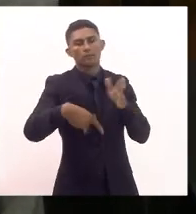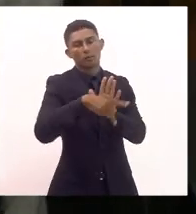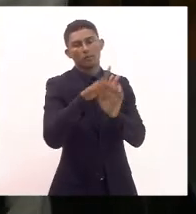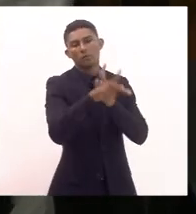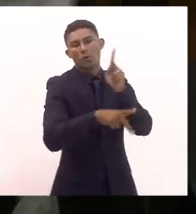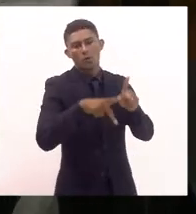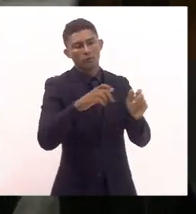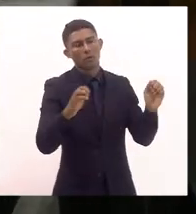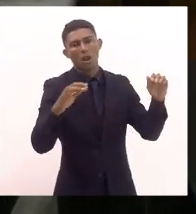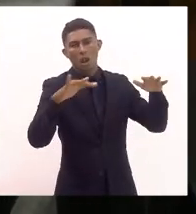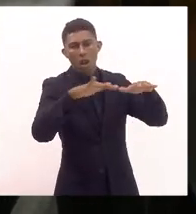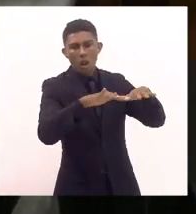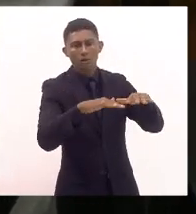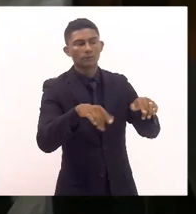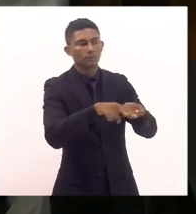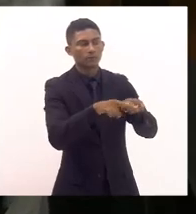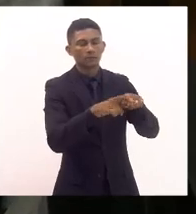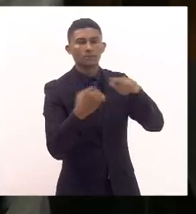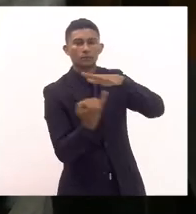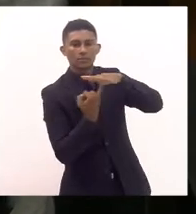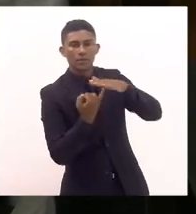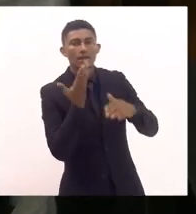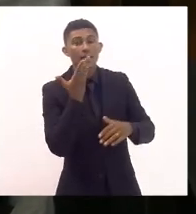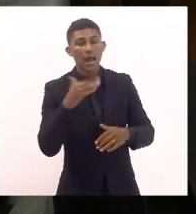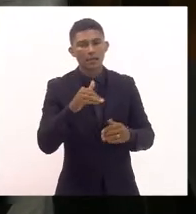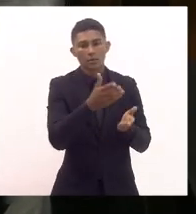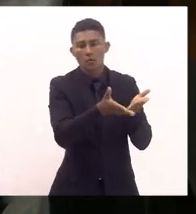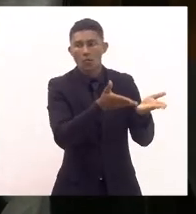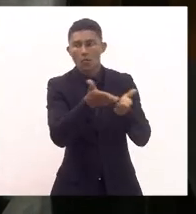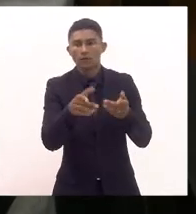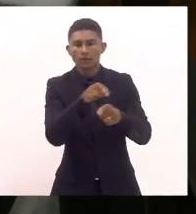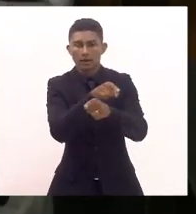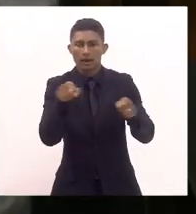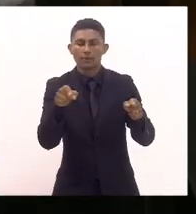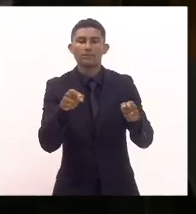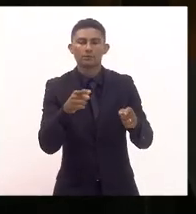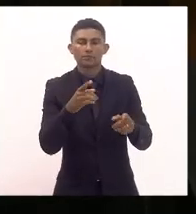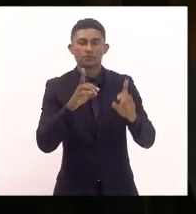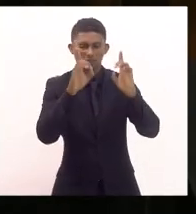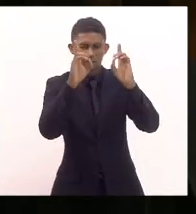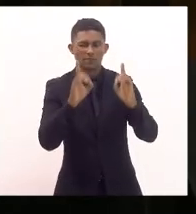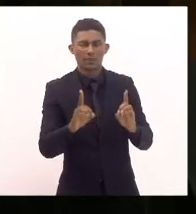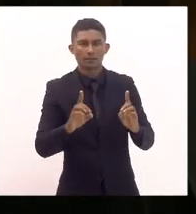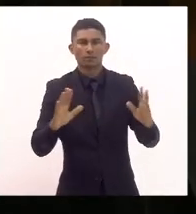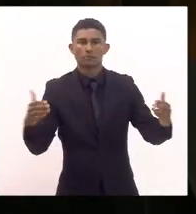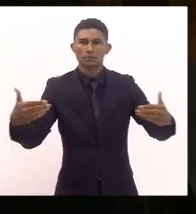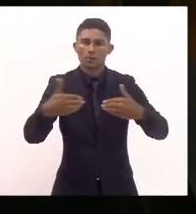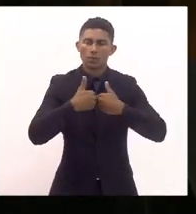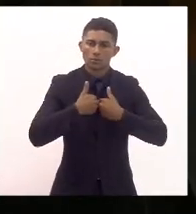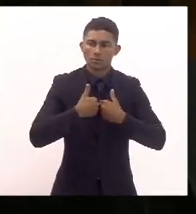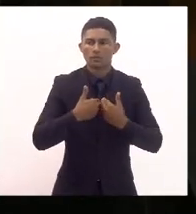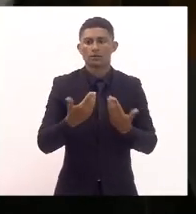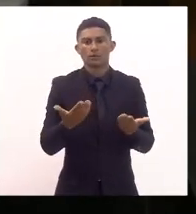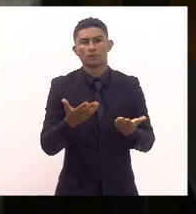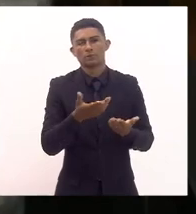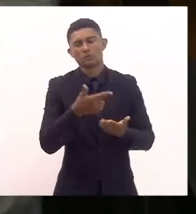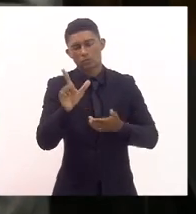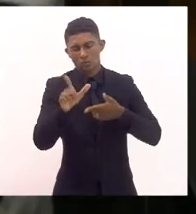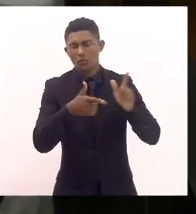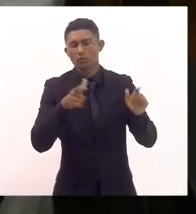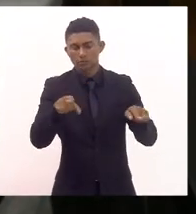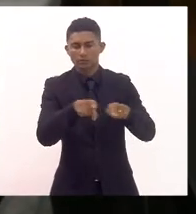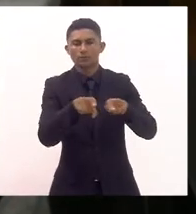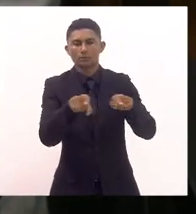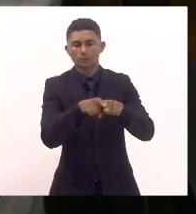as entidades que cuidam das crianças de necessidades especiais autistas entre outros